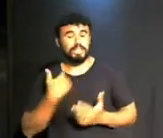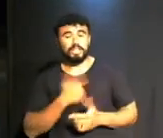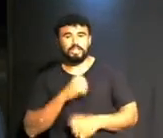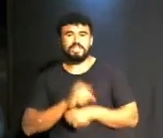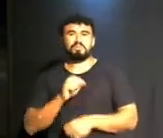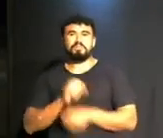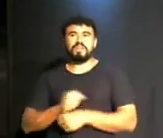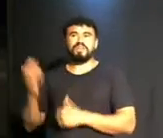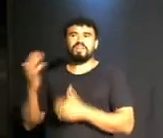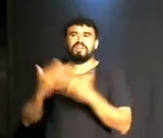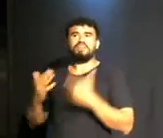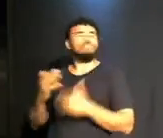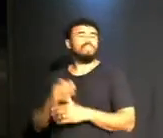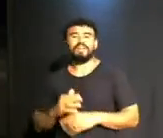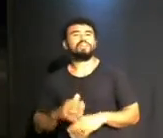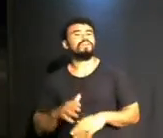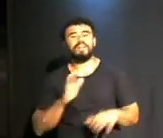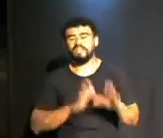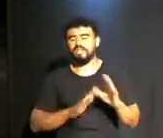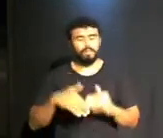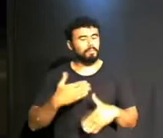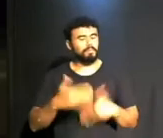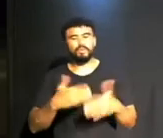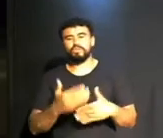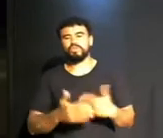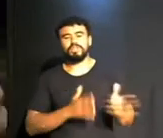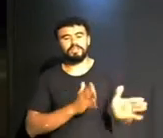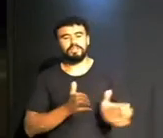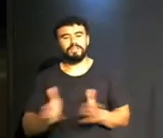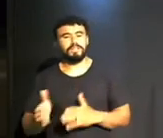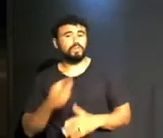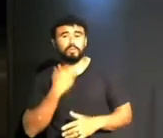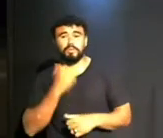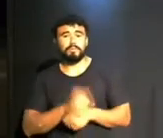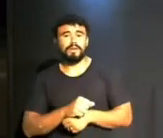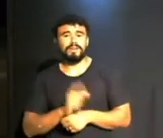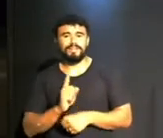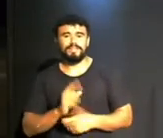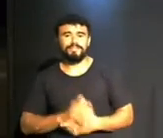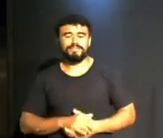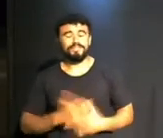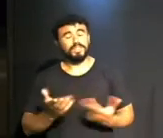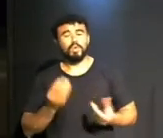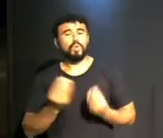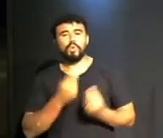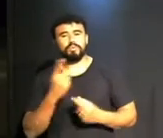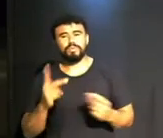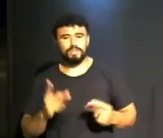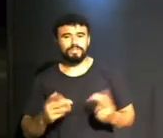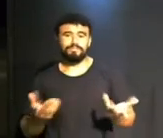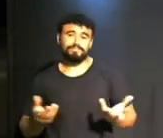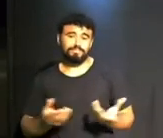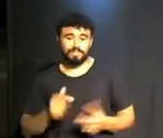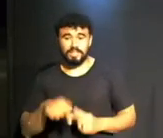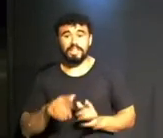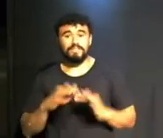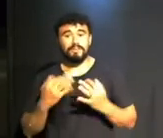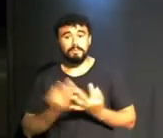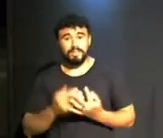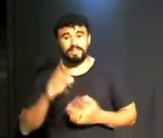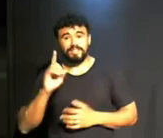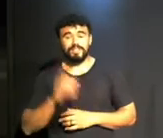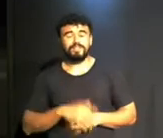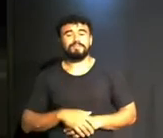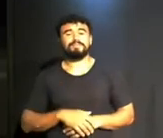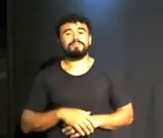não esperamos ser Cuidado para depois cuidar aí é um processo cíclico que não pode parar Como estão os seus investimentos na família de